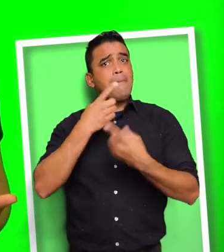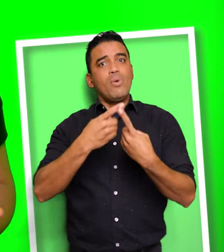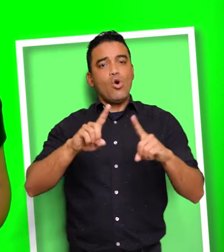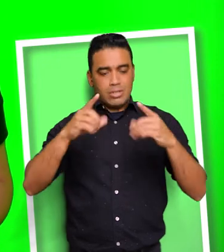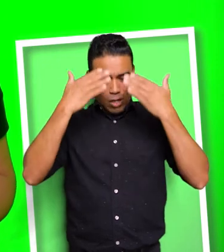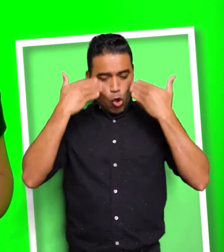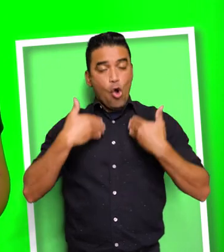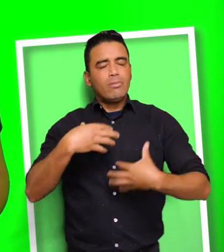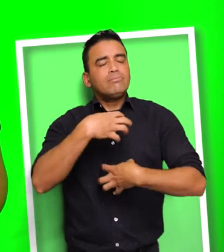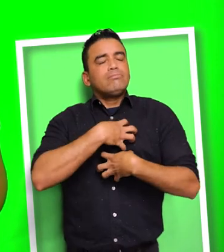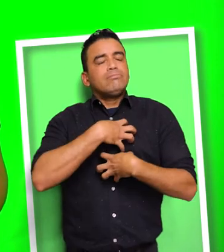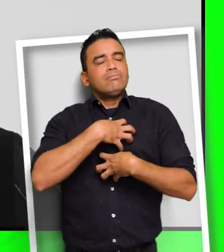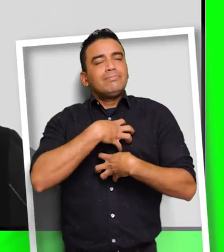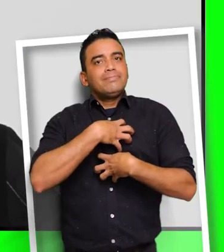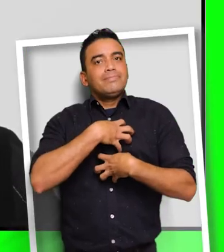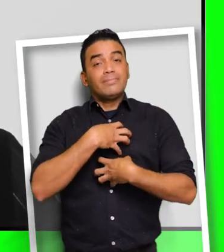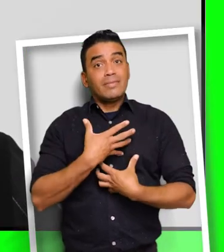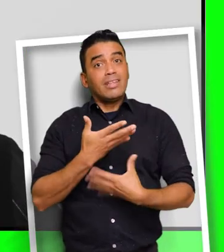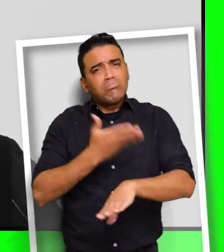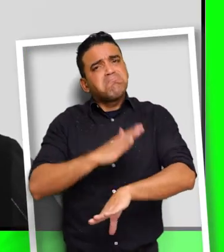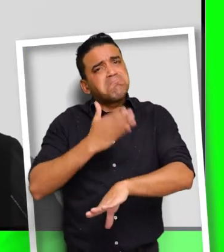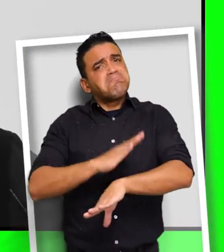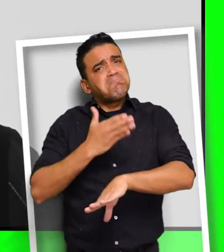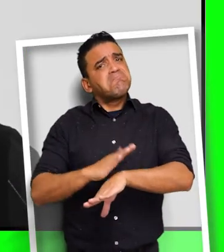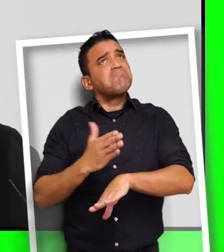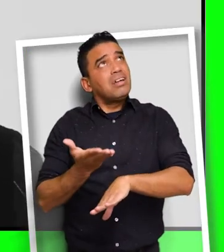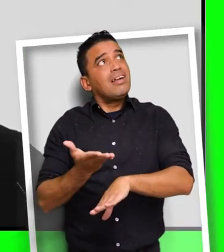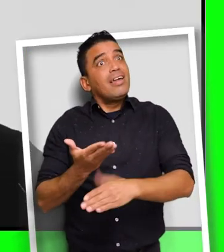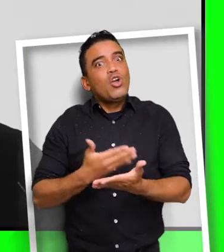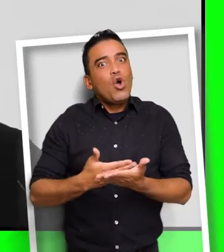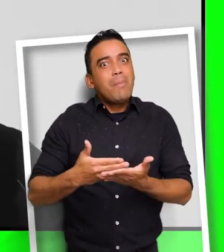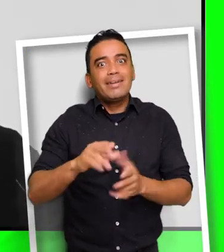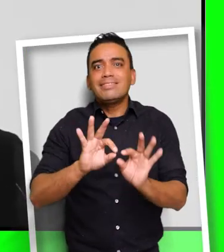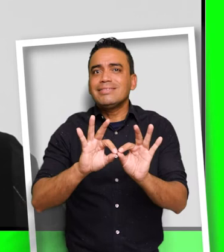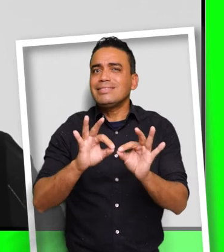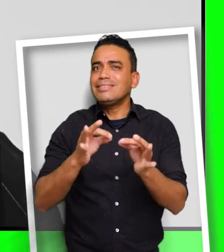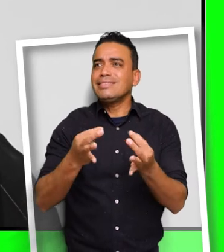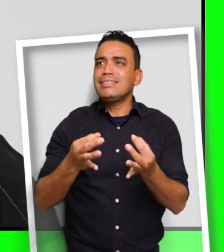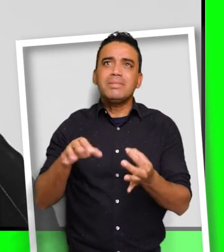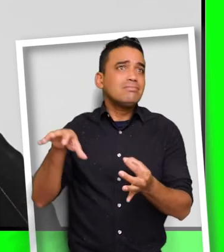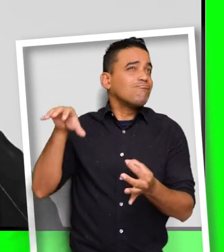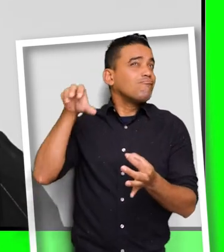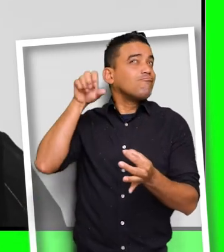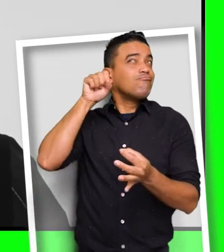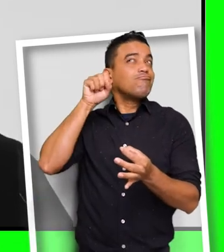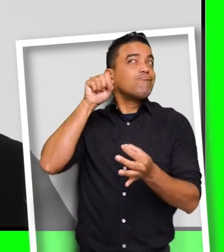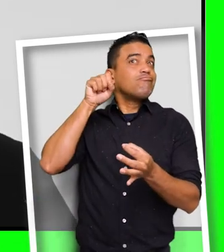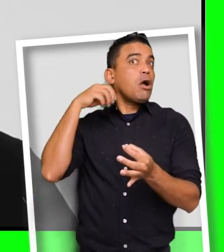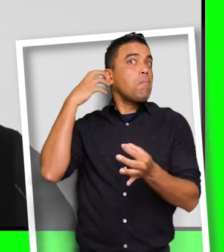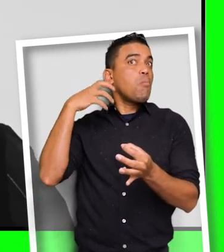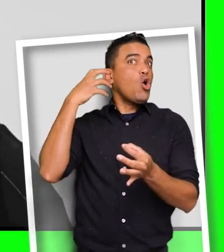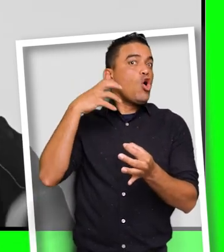do corpo. E esse treinamento, a partir desse treinamento, que começa simples, ouvindo uma música, por exemplo, você ouve